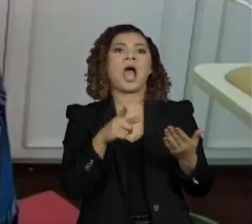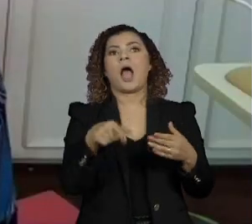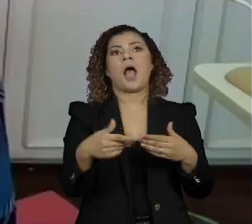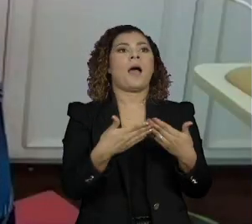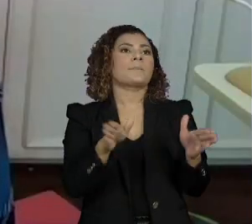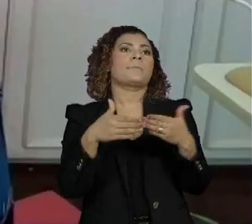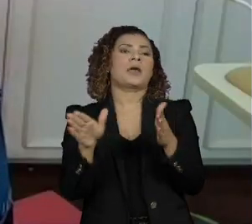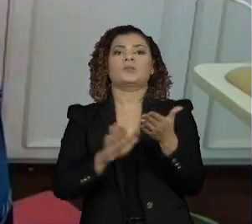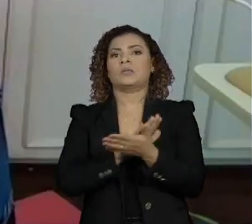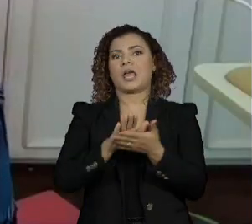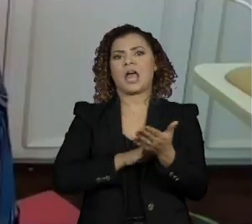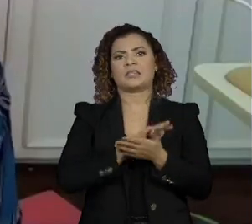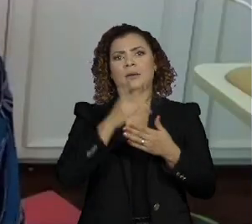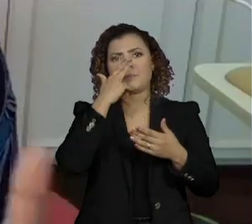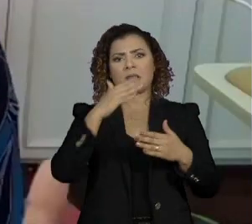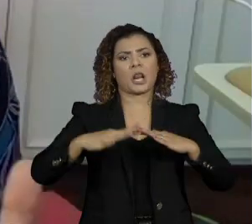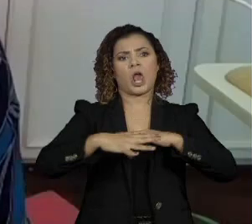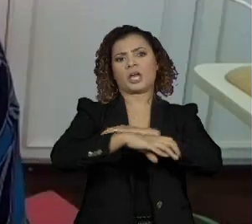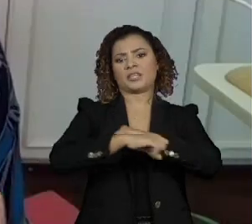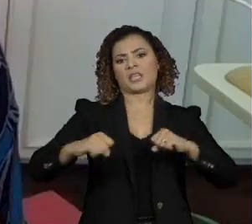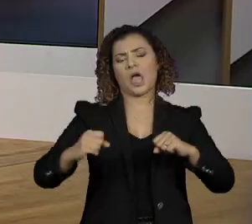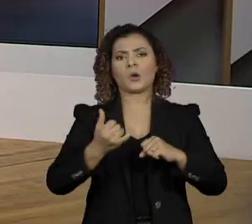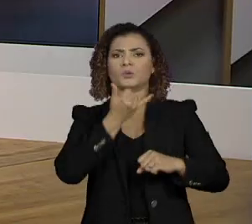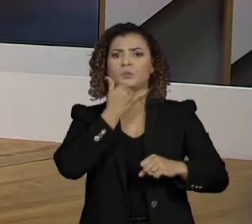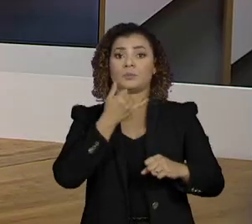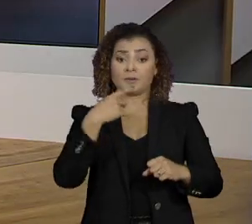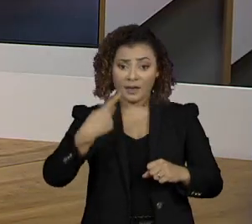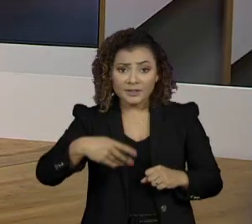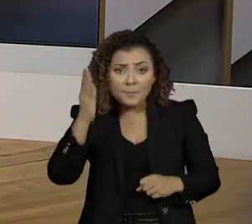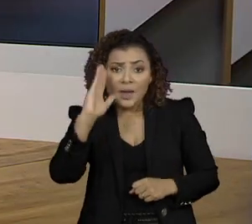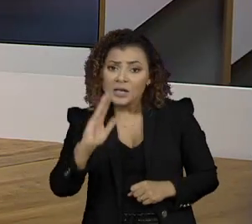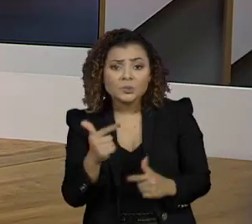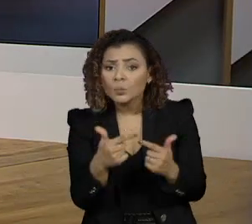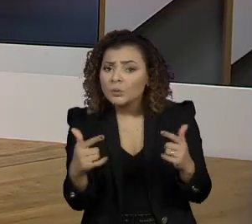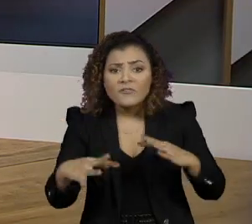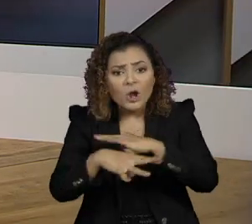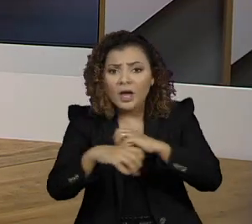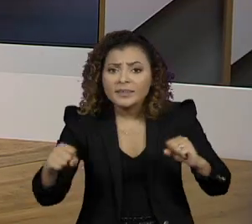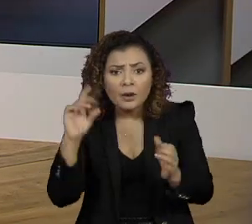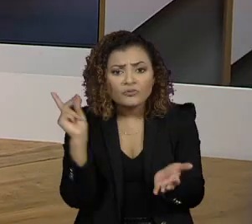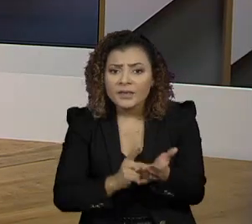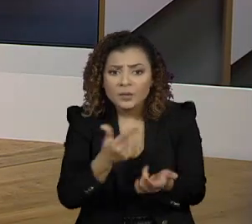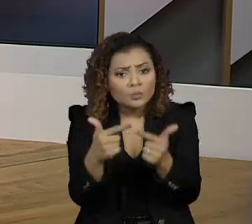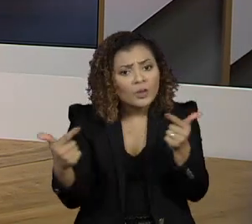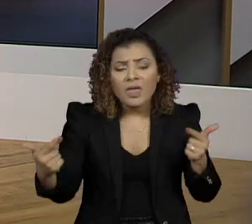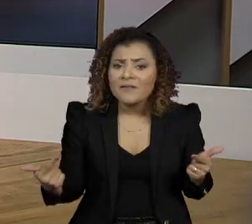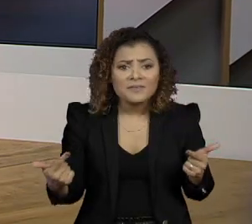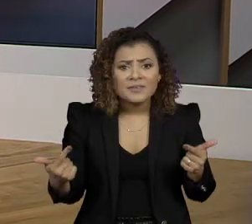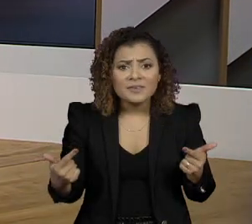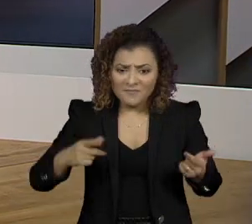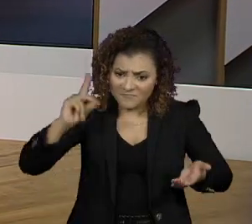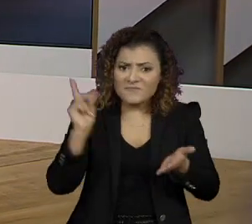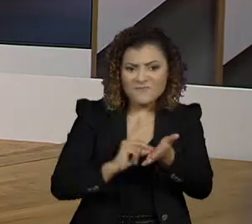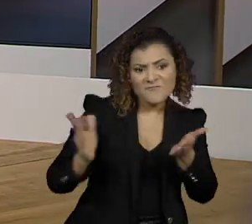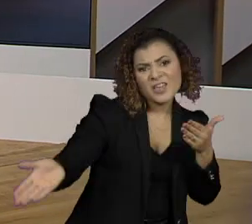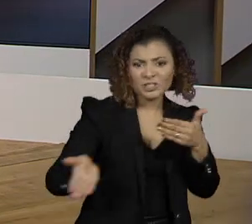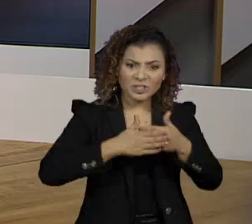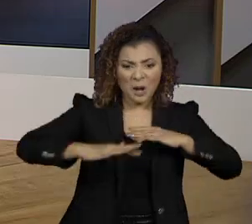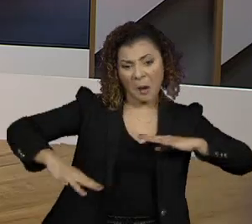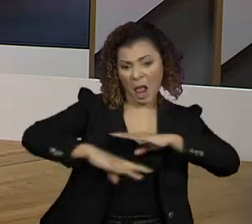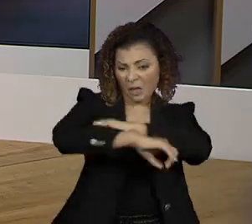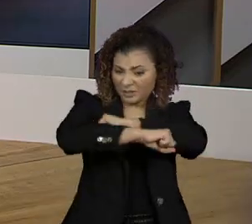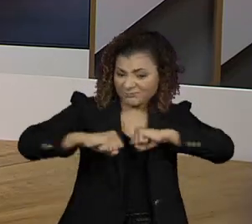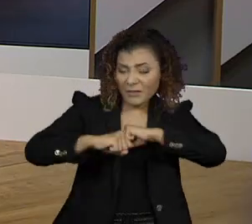equivocadamente chamadas de lockdown. Lockdown o Brasil não teve ainda, né? O Brasil ainda não sabe o que é de fato um fechamento, um bloqueio total para conter